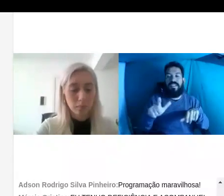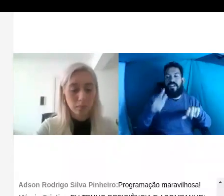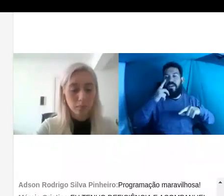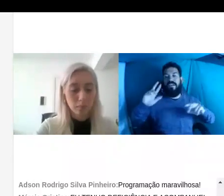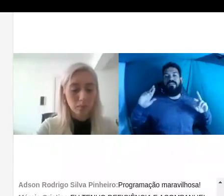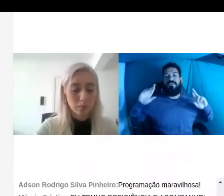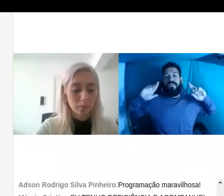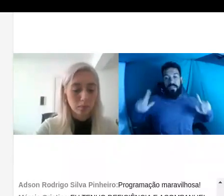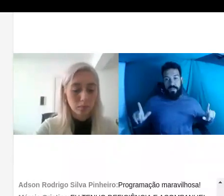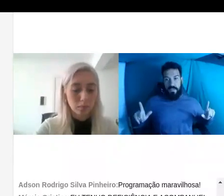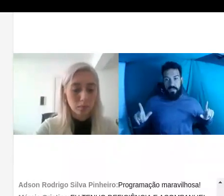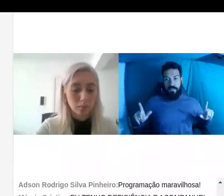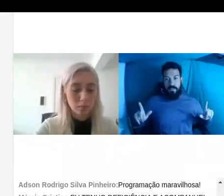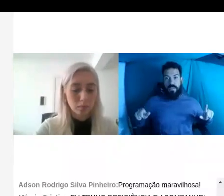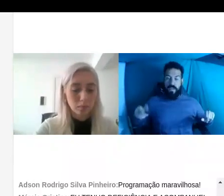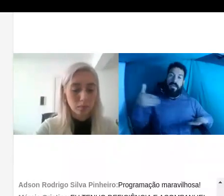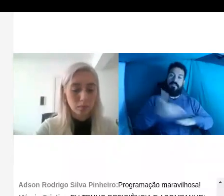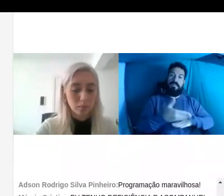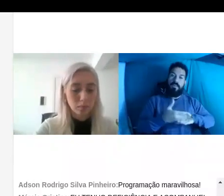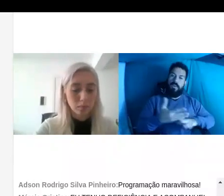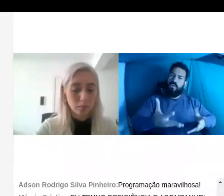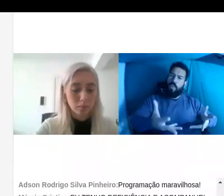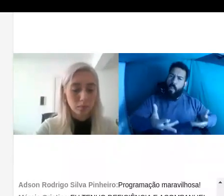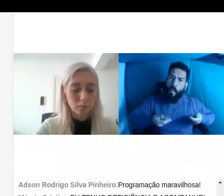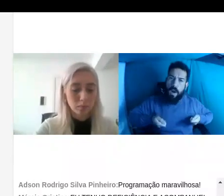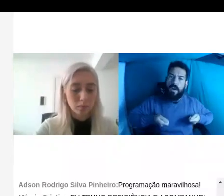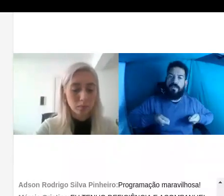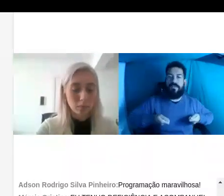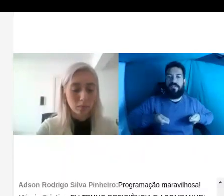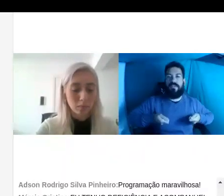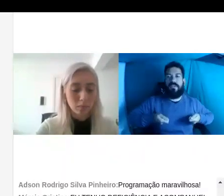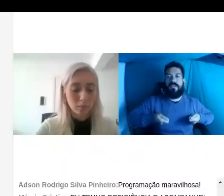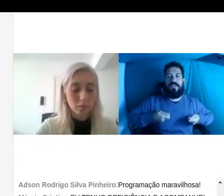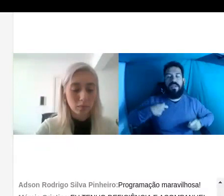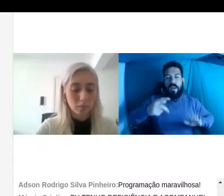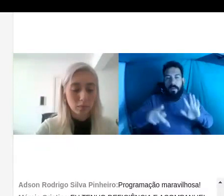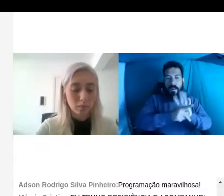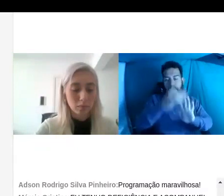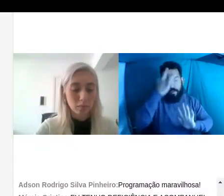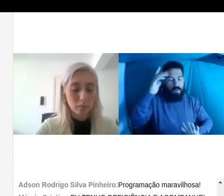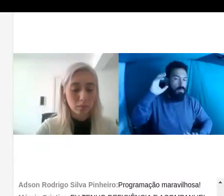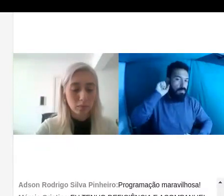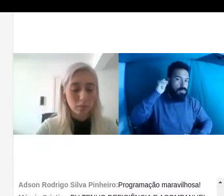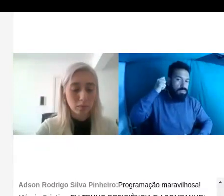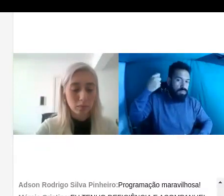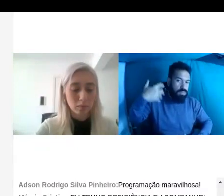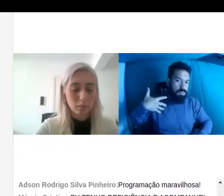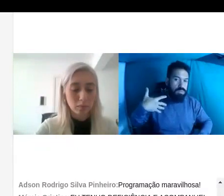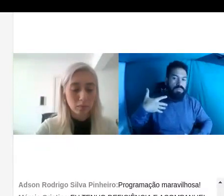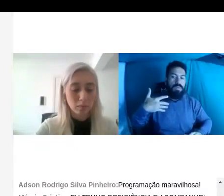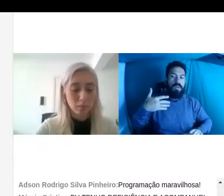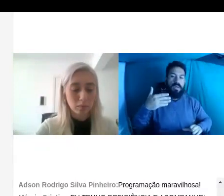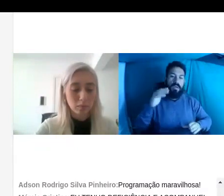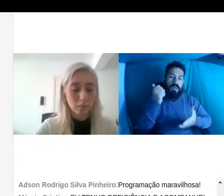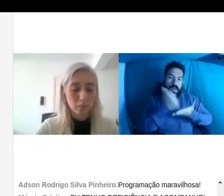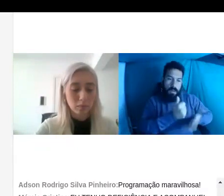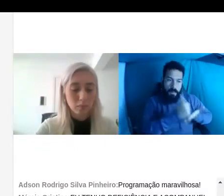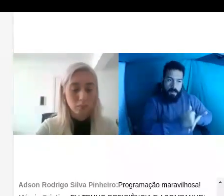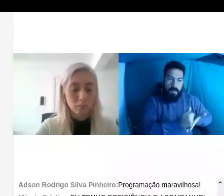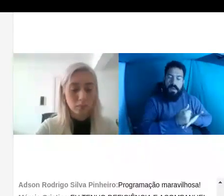é uma participação qualificada dos audiodescritores consultores. Aí vão me perguntar, Se eu